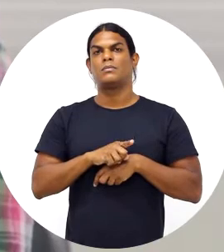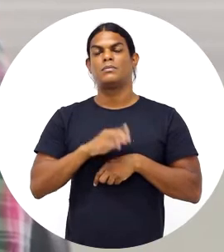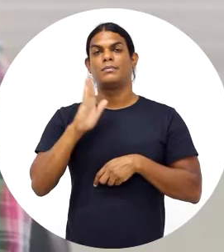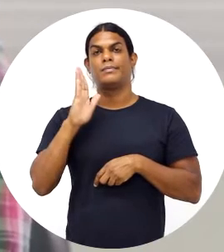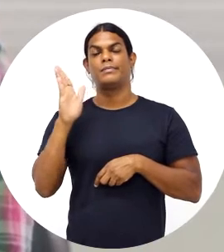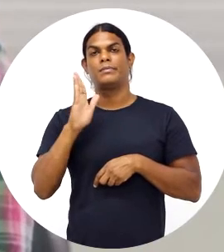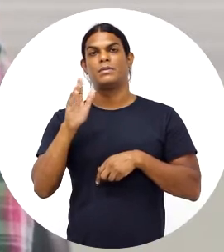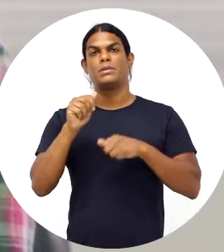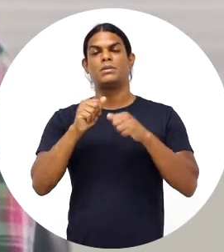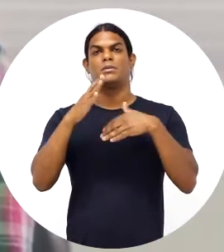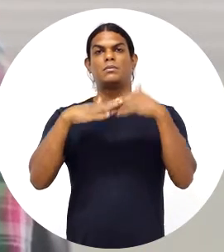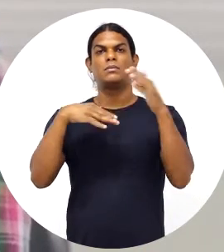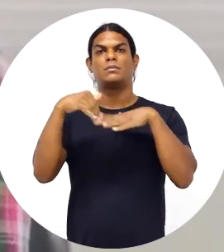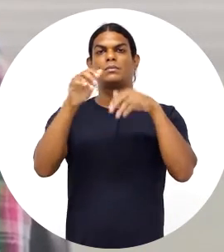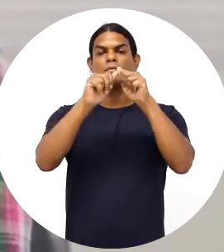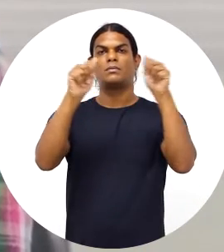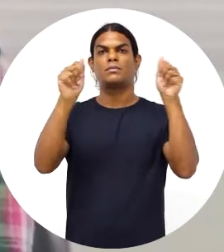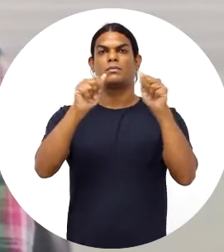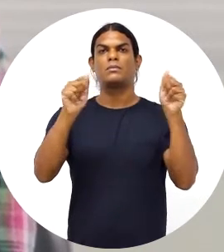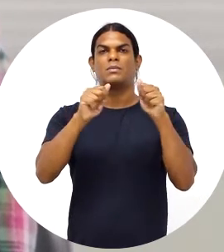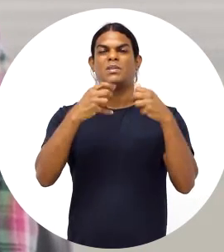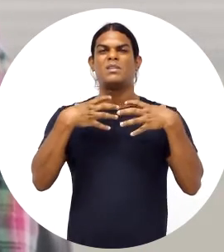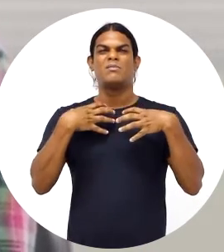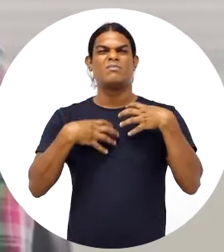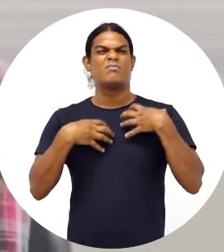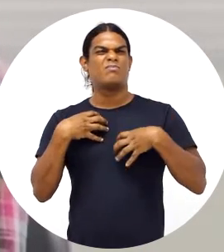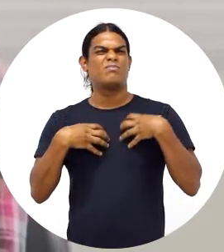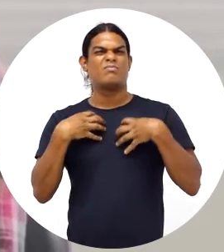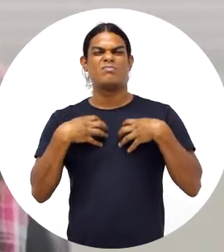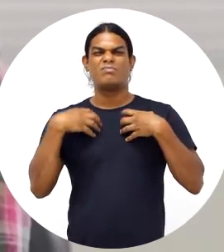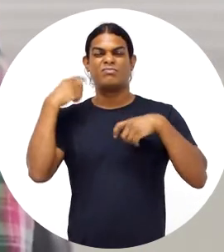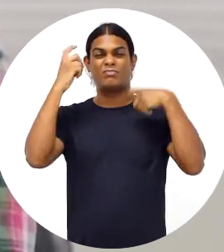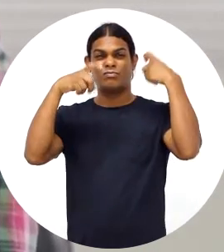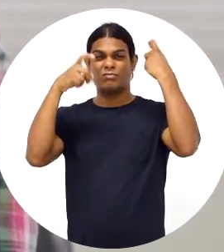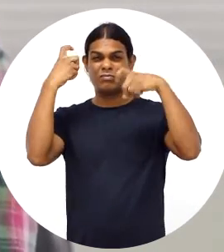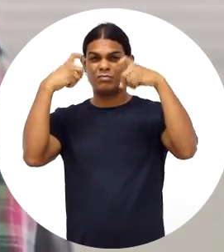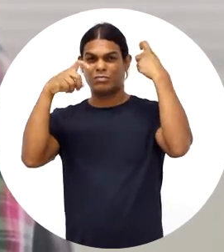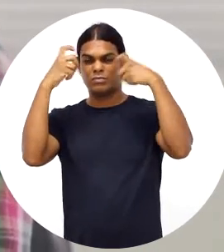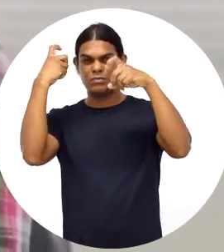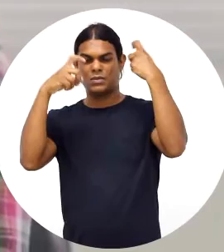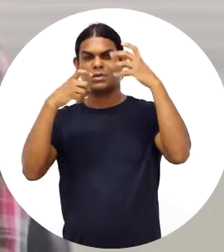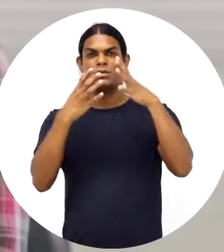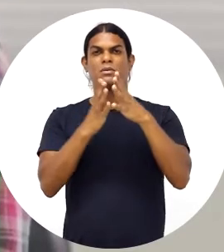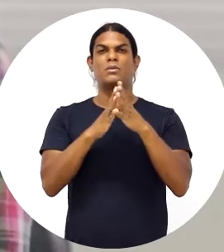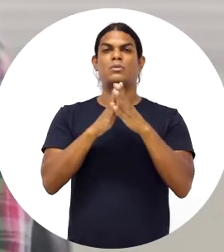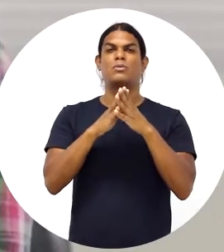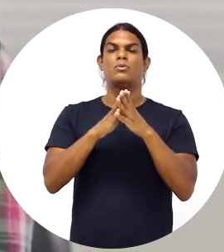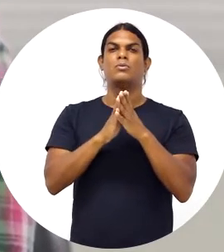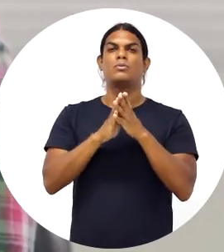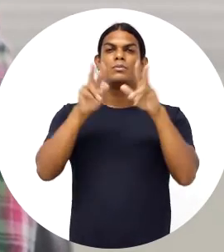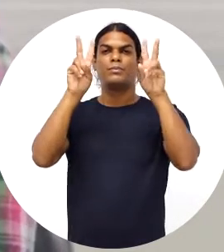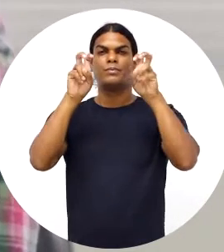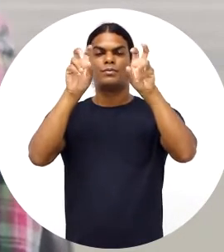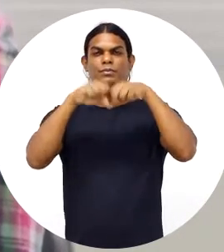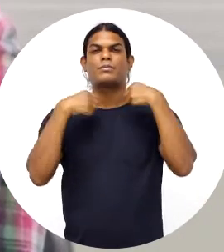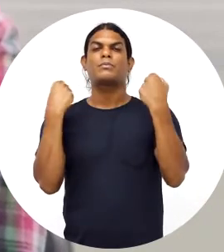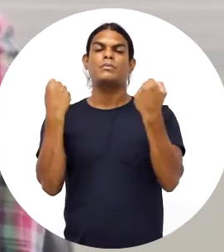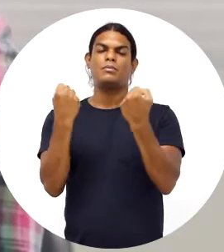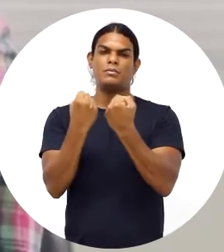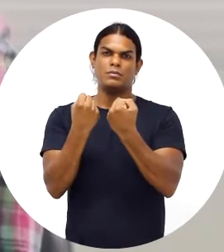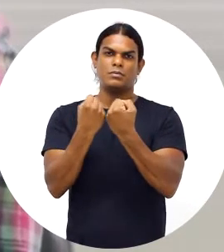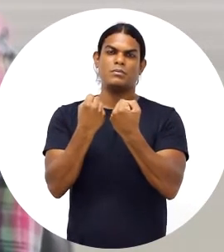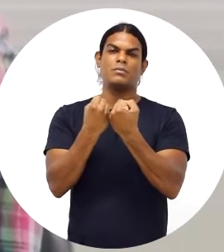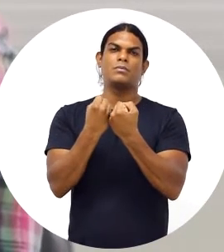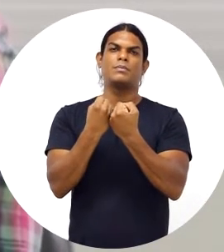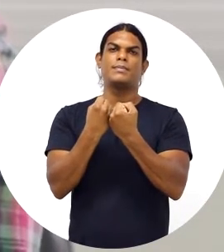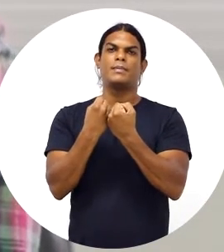o artista ele vai se incomodar com as questões do mundo, com as questões sociais, né? E o seu momento vai